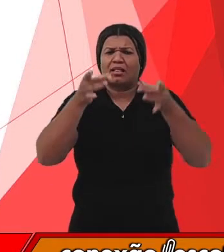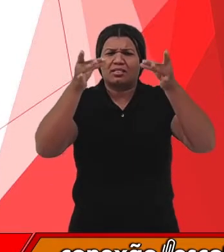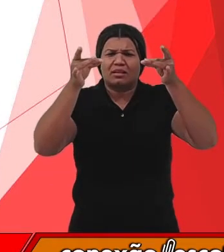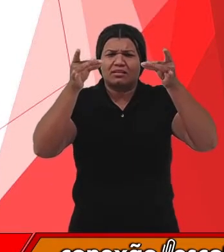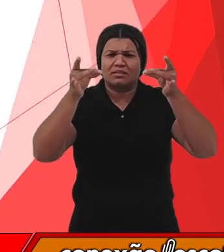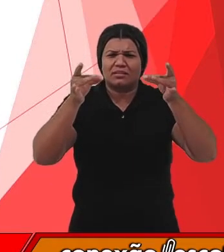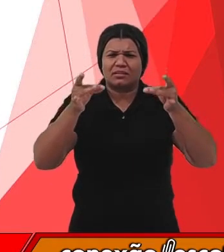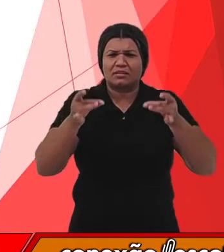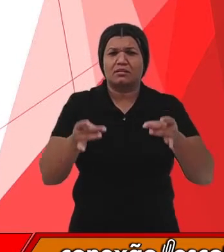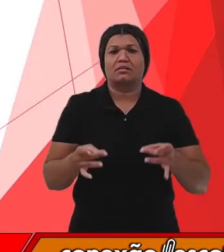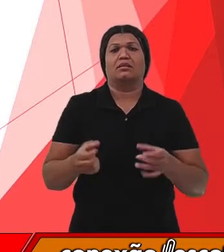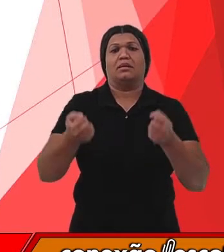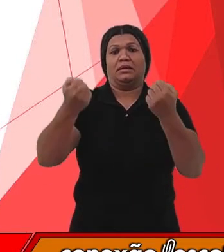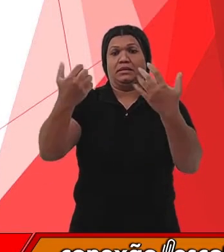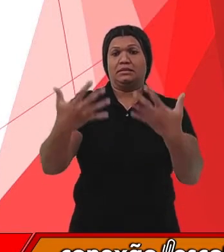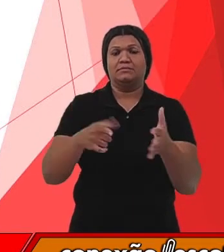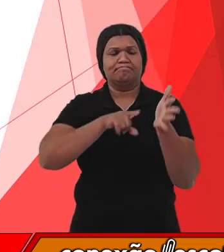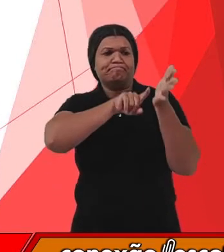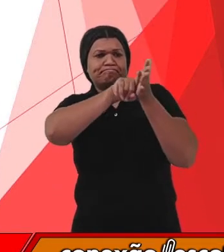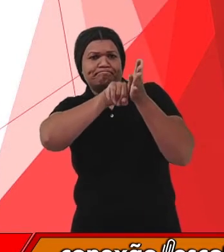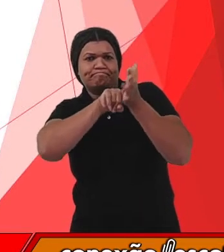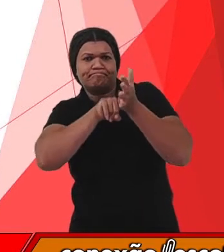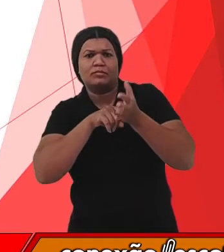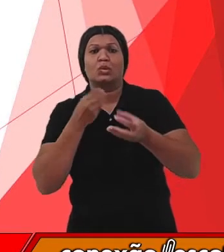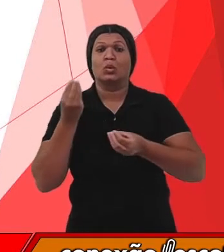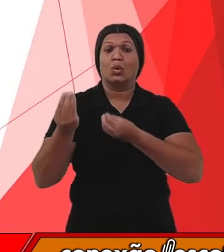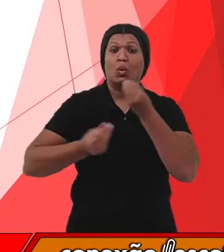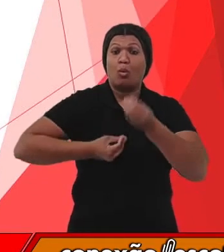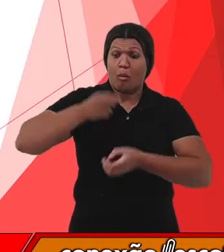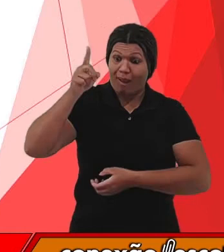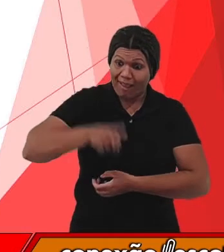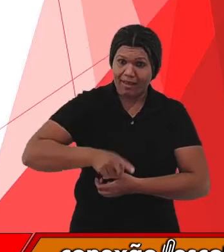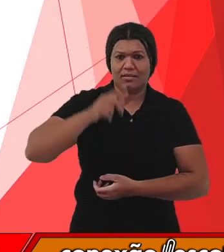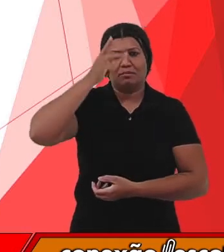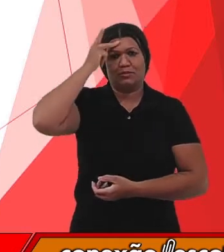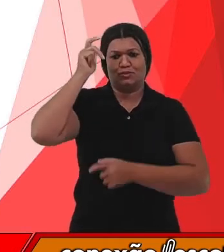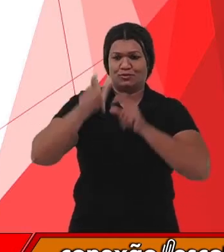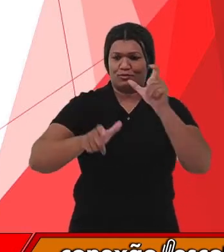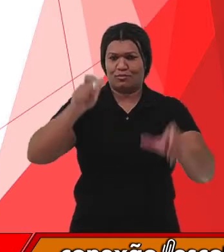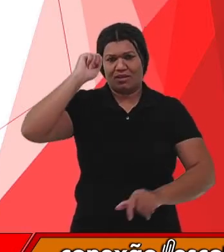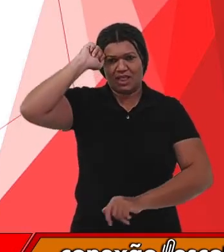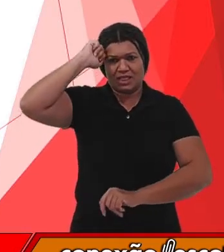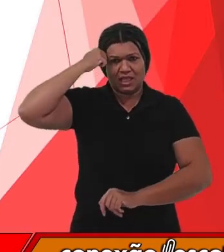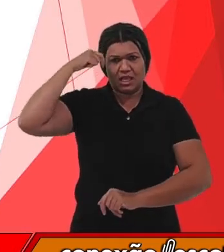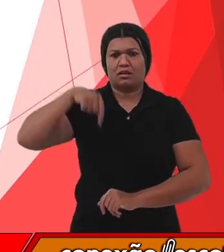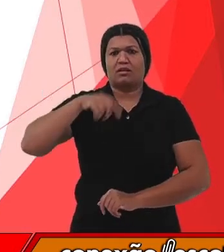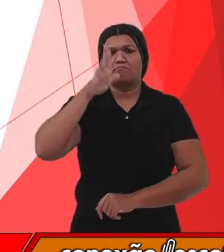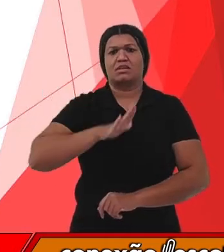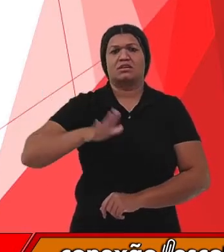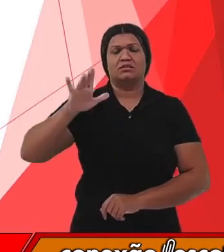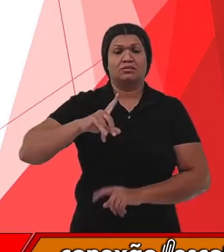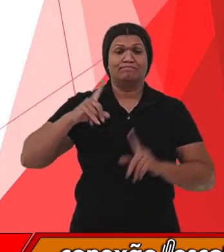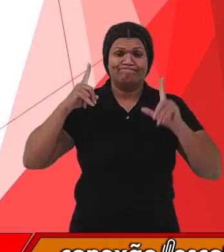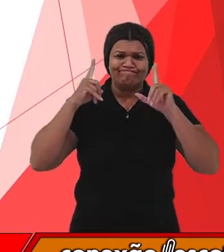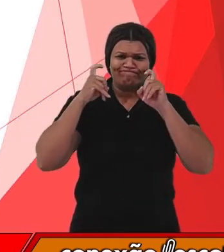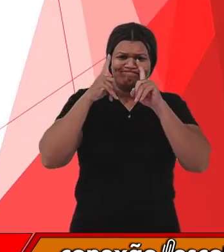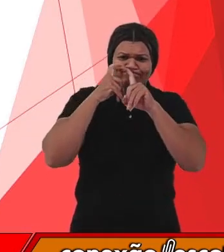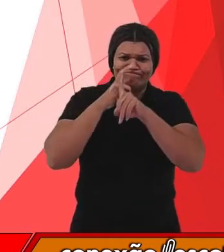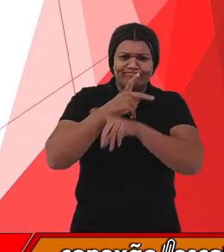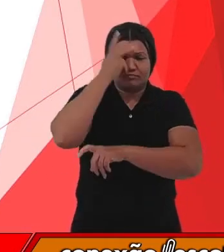explicando, investigando como é ser negro no Brasil, da dificuldade que é ser negro no